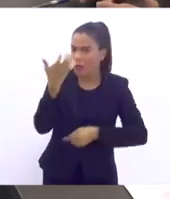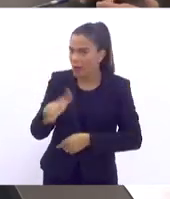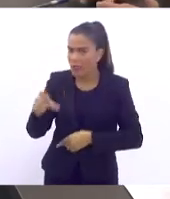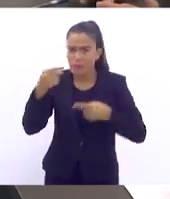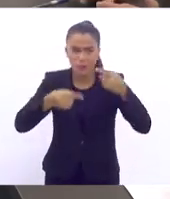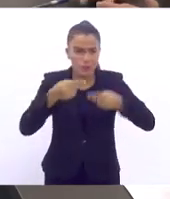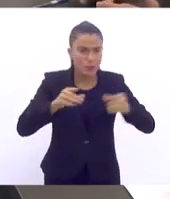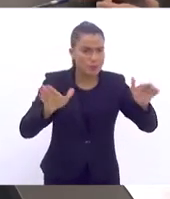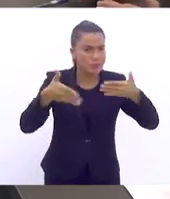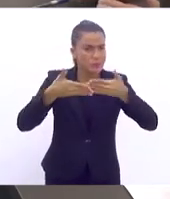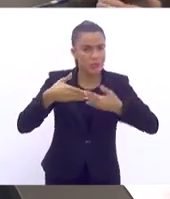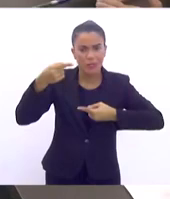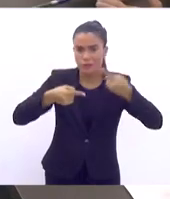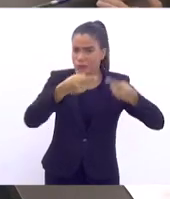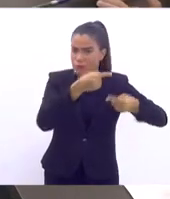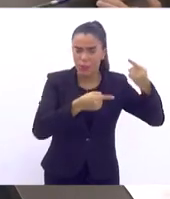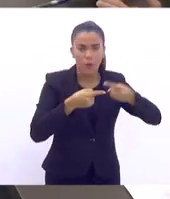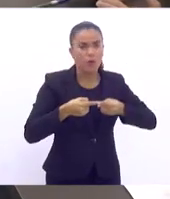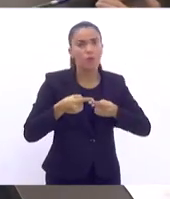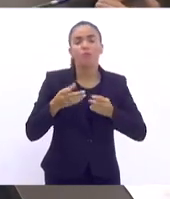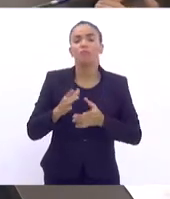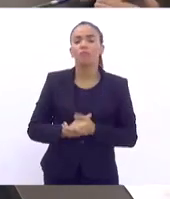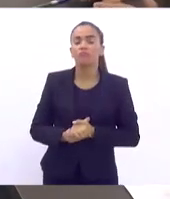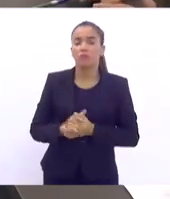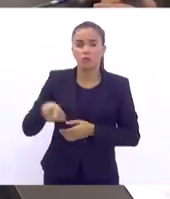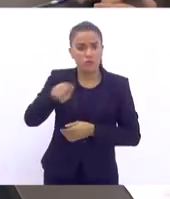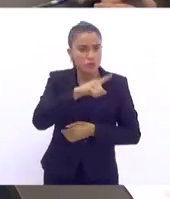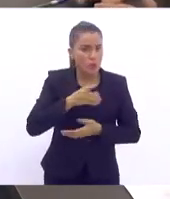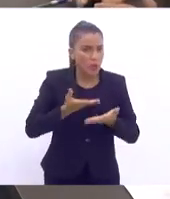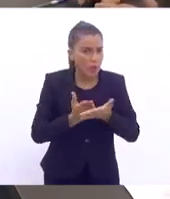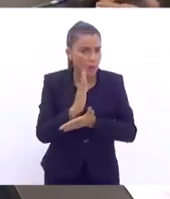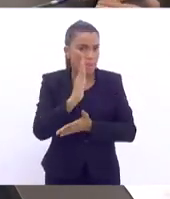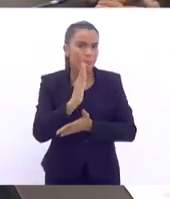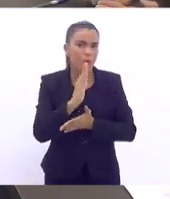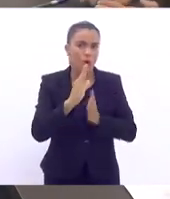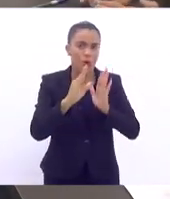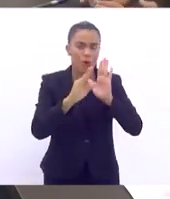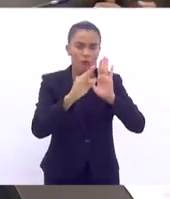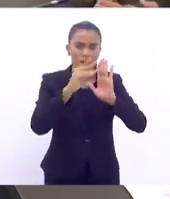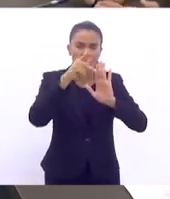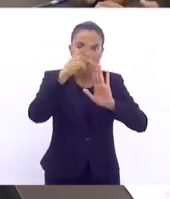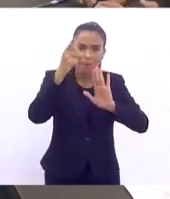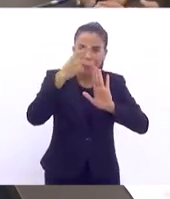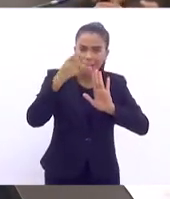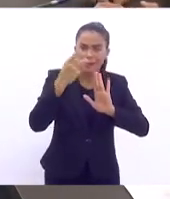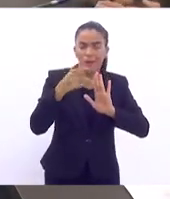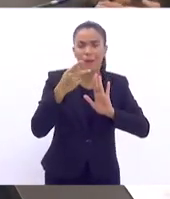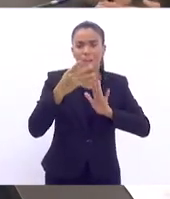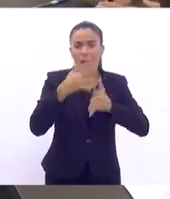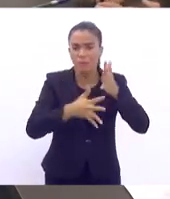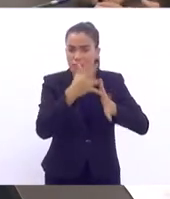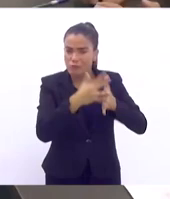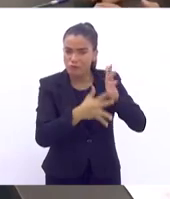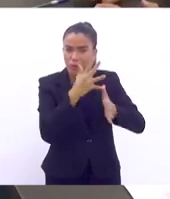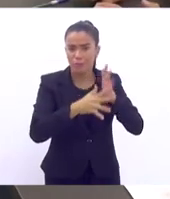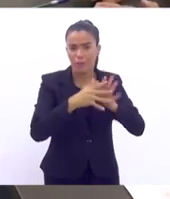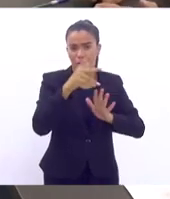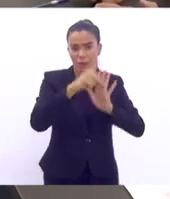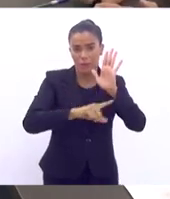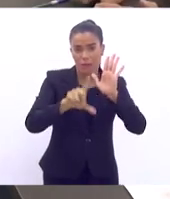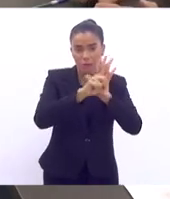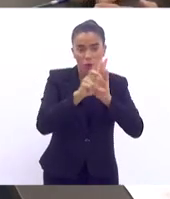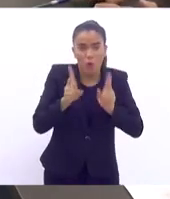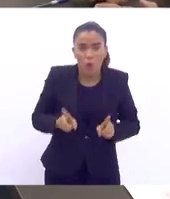Queira discutir encerrada a discussão senhores que aprovam os parecerem o parecer pela prejudicabilidade dos projetos